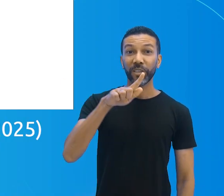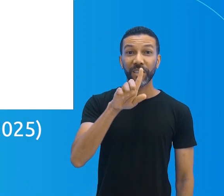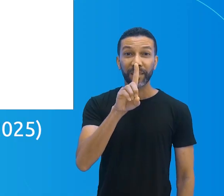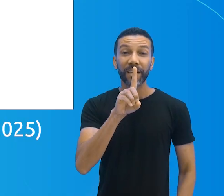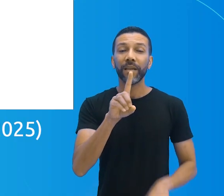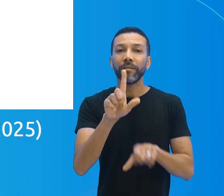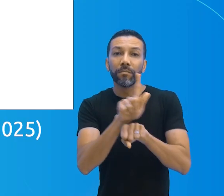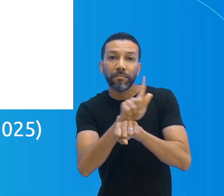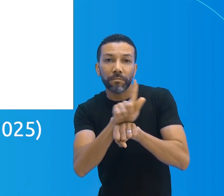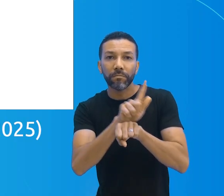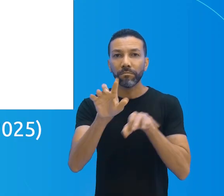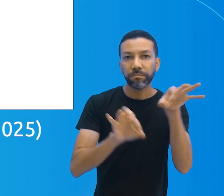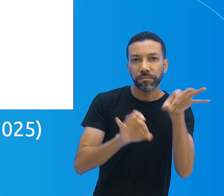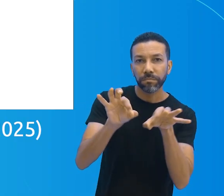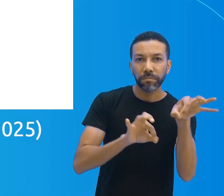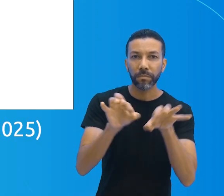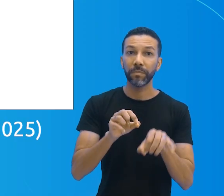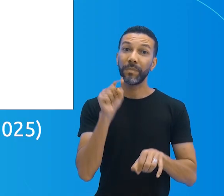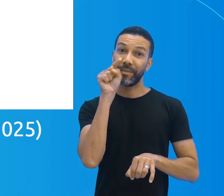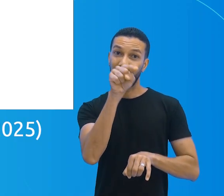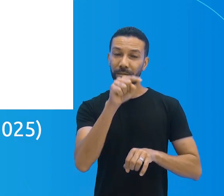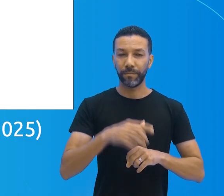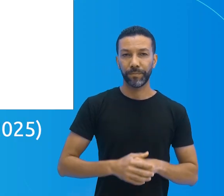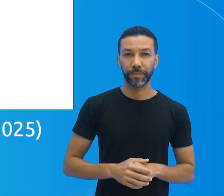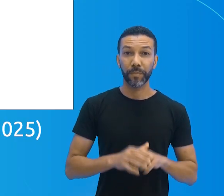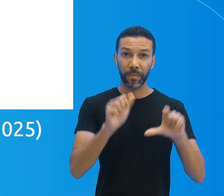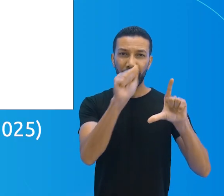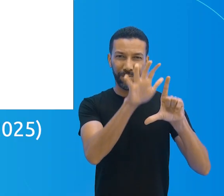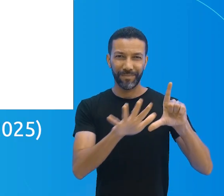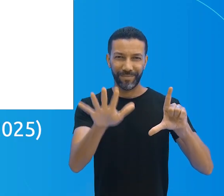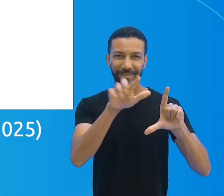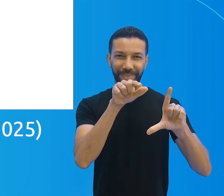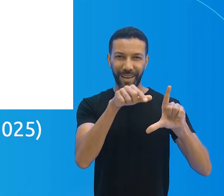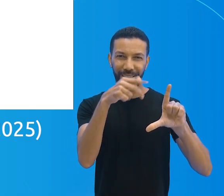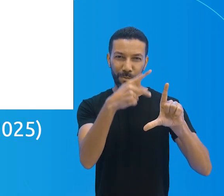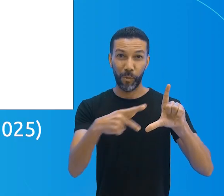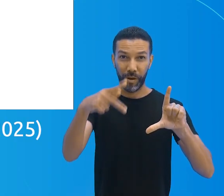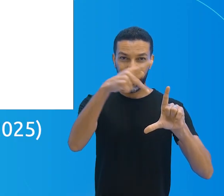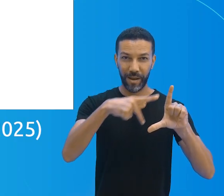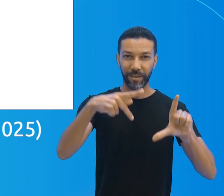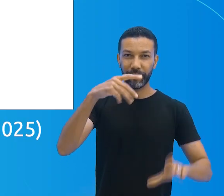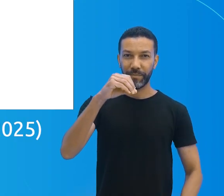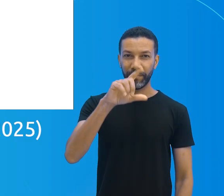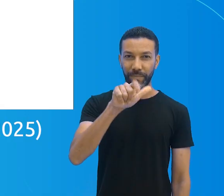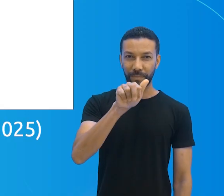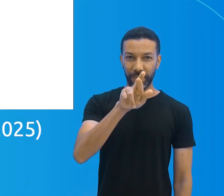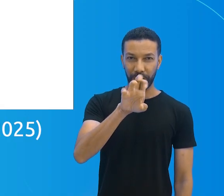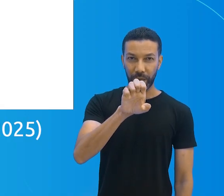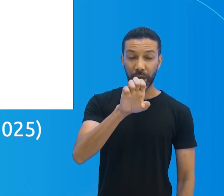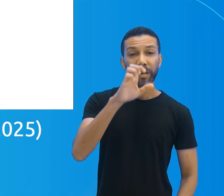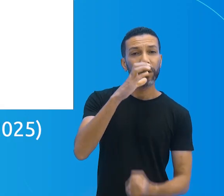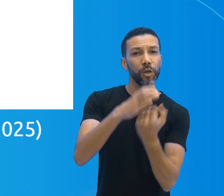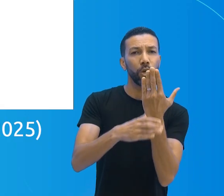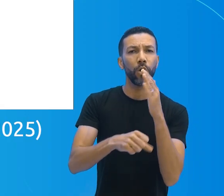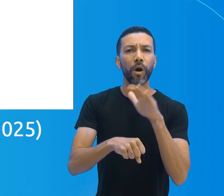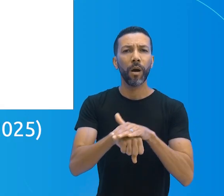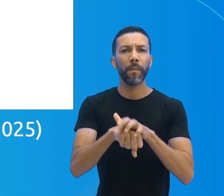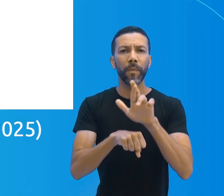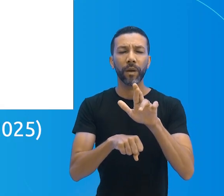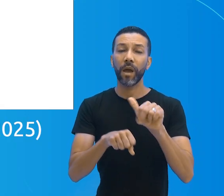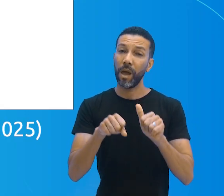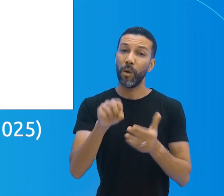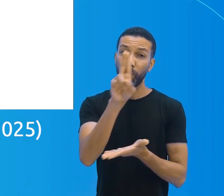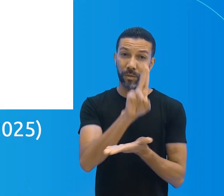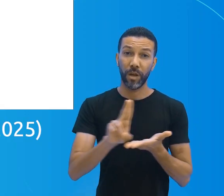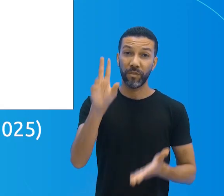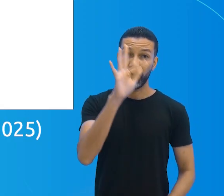PGD na nossa instituição, tá? O Polari, ele foi desenvolvido pela UFRN, tá? Universidade Federal